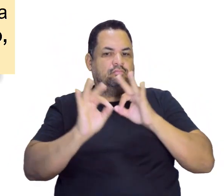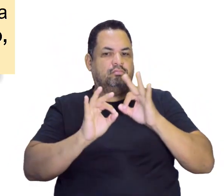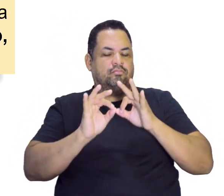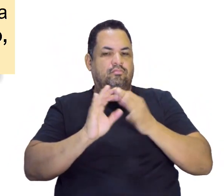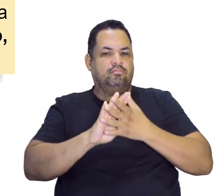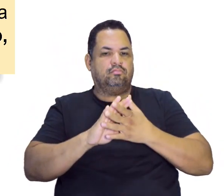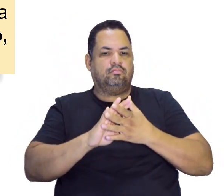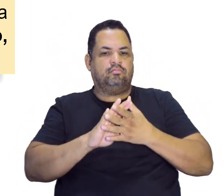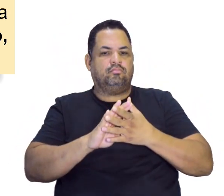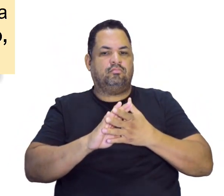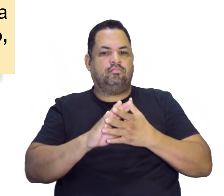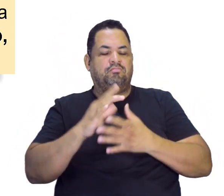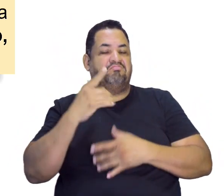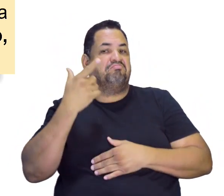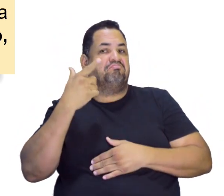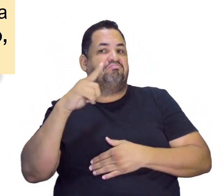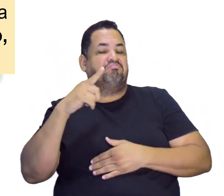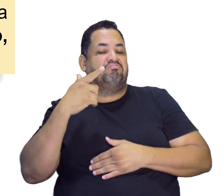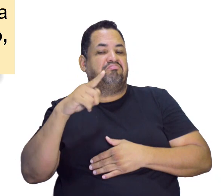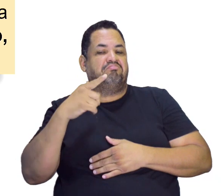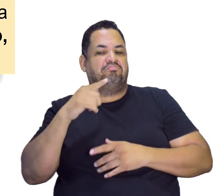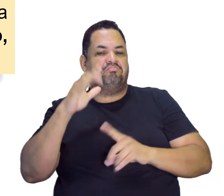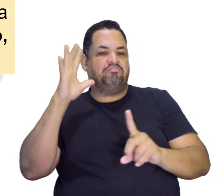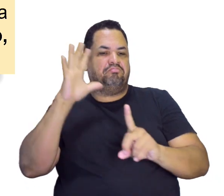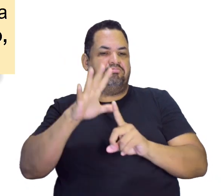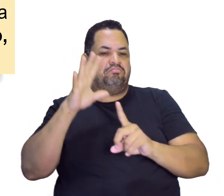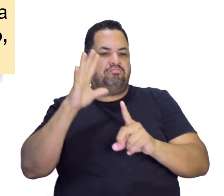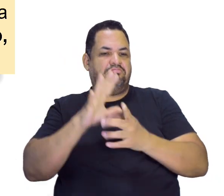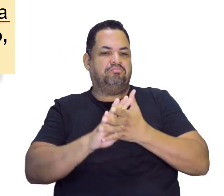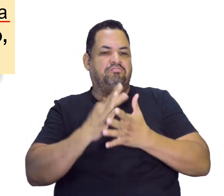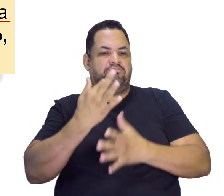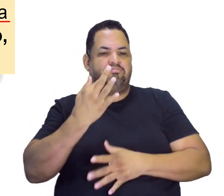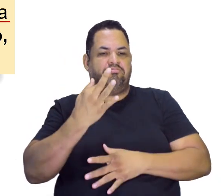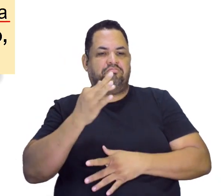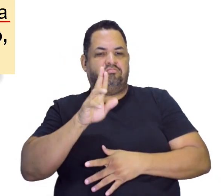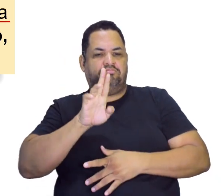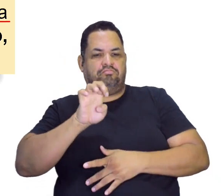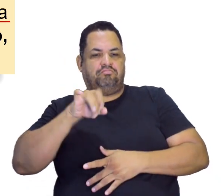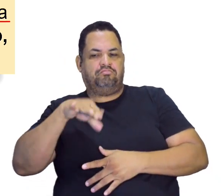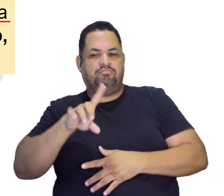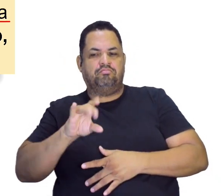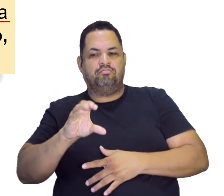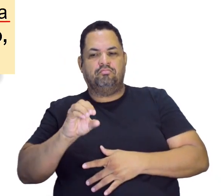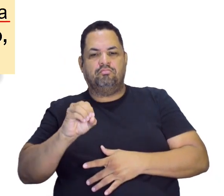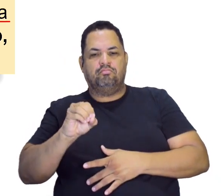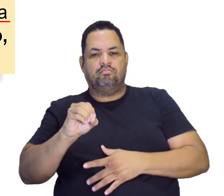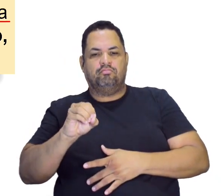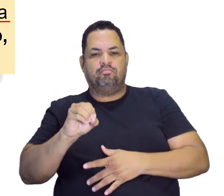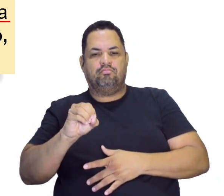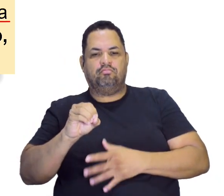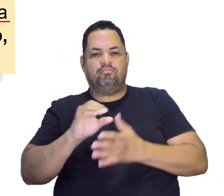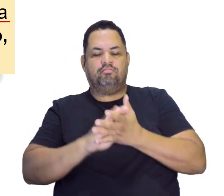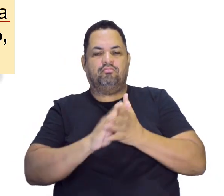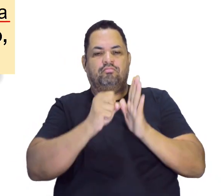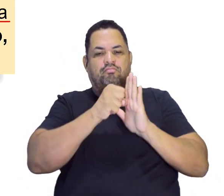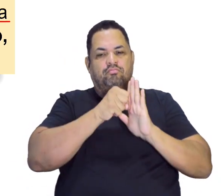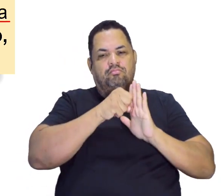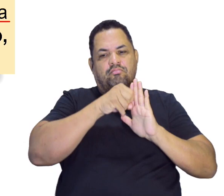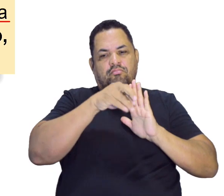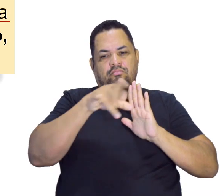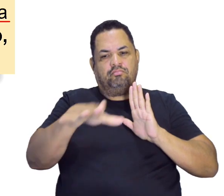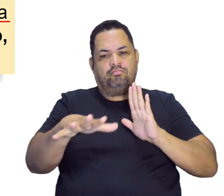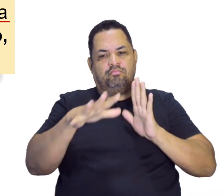na criatividade sem influência do favismo